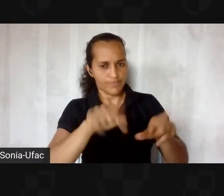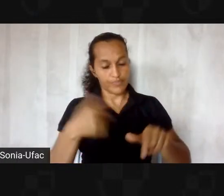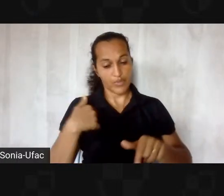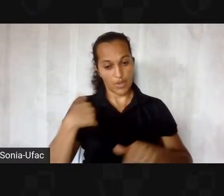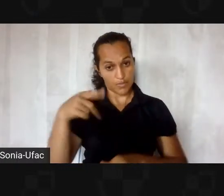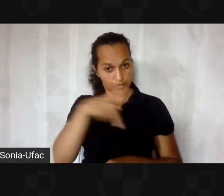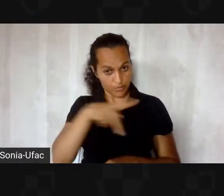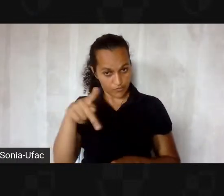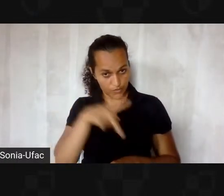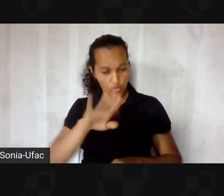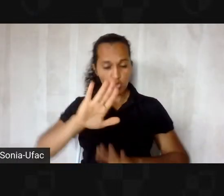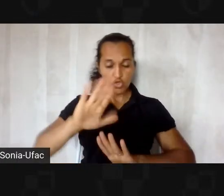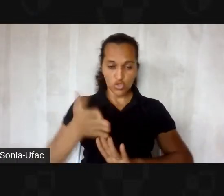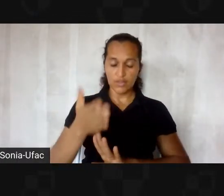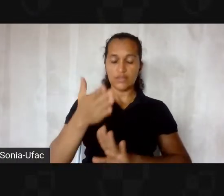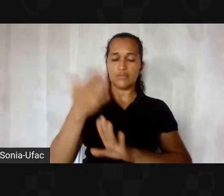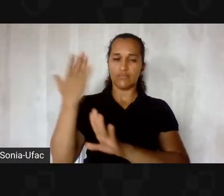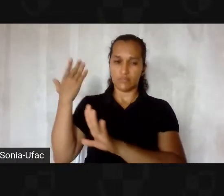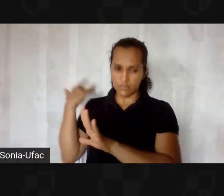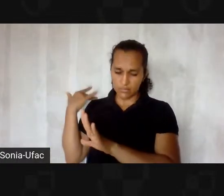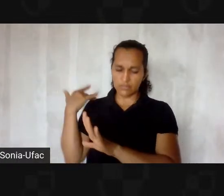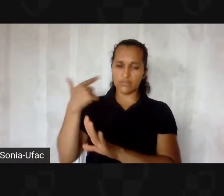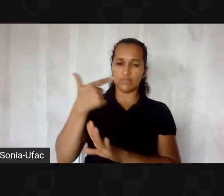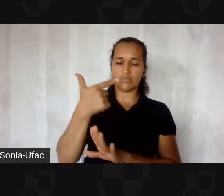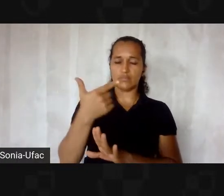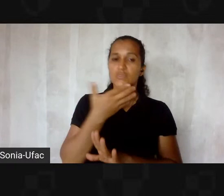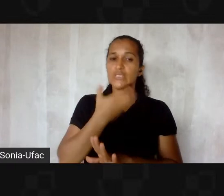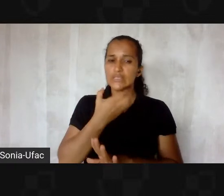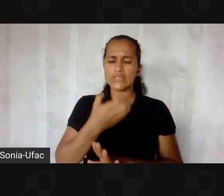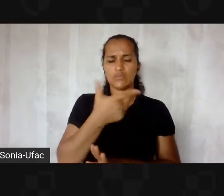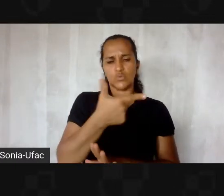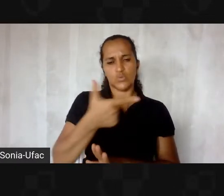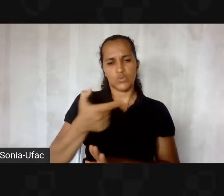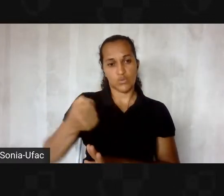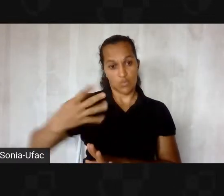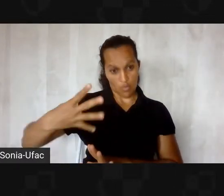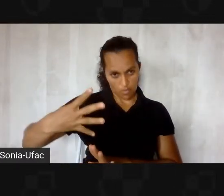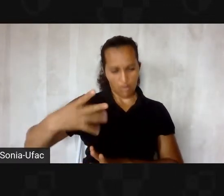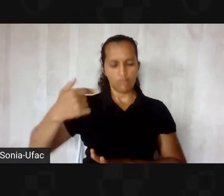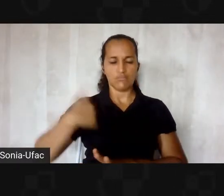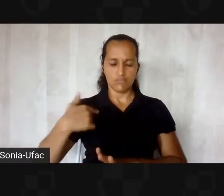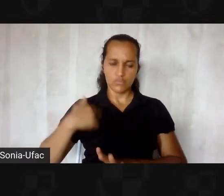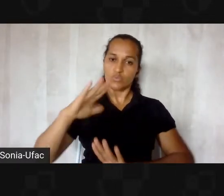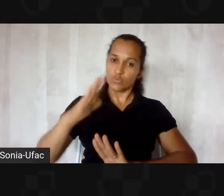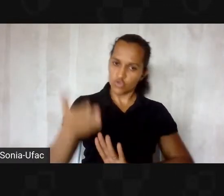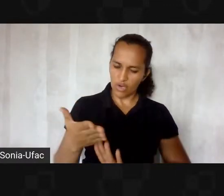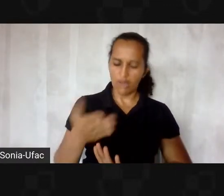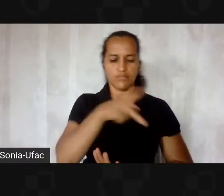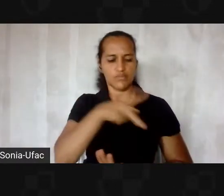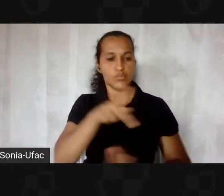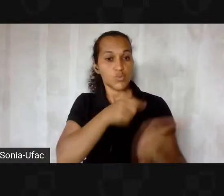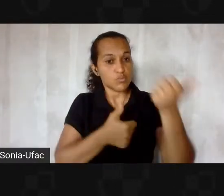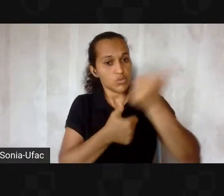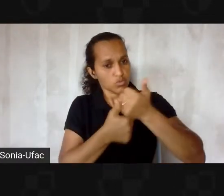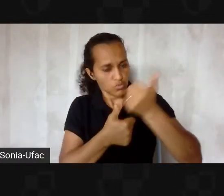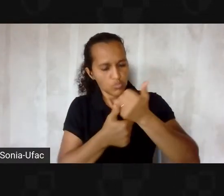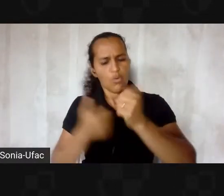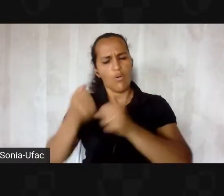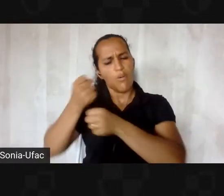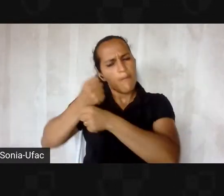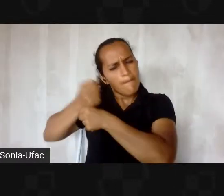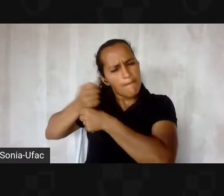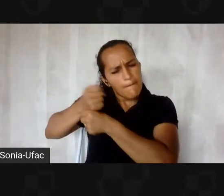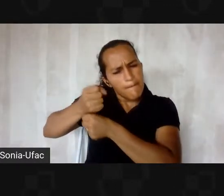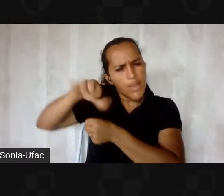desde dezembro de 2004, e exerci a função de professora substituta por longos